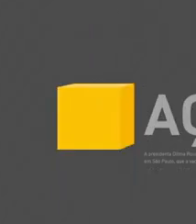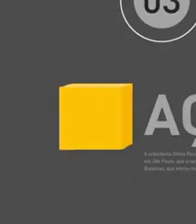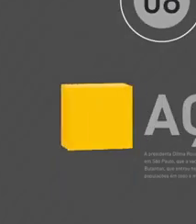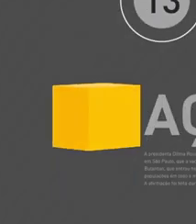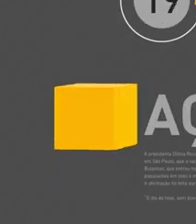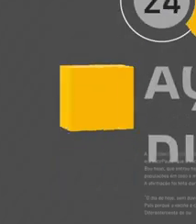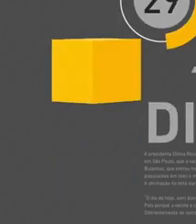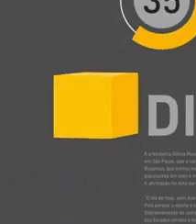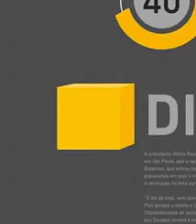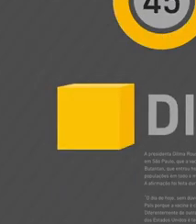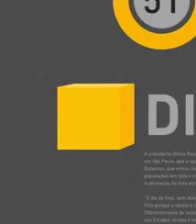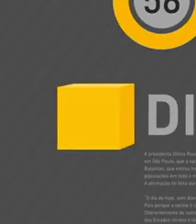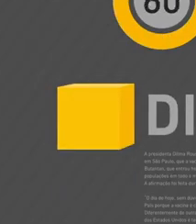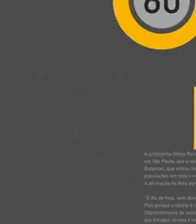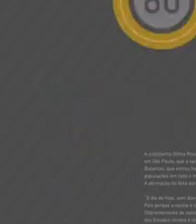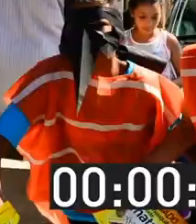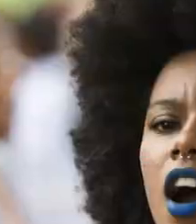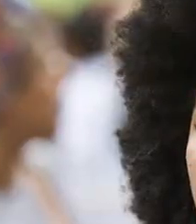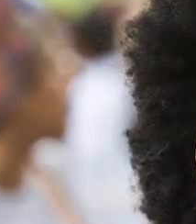o